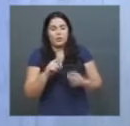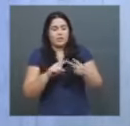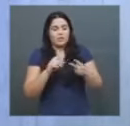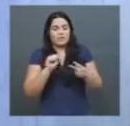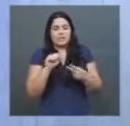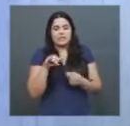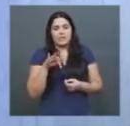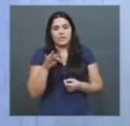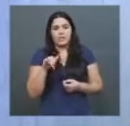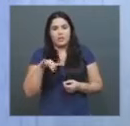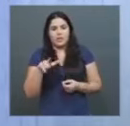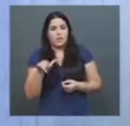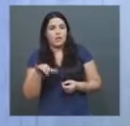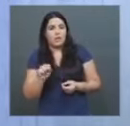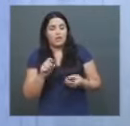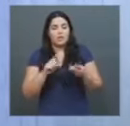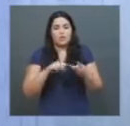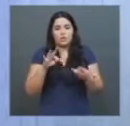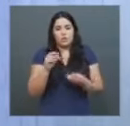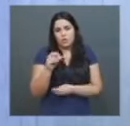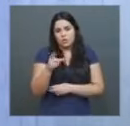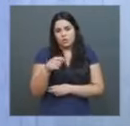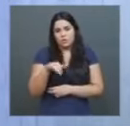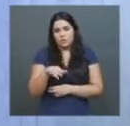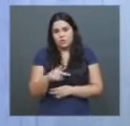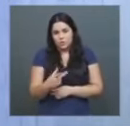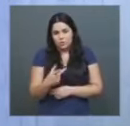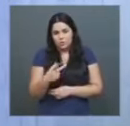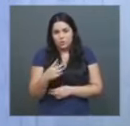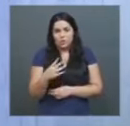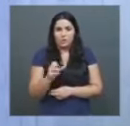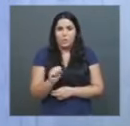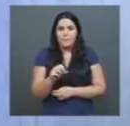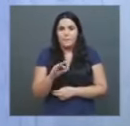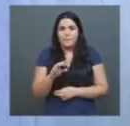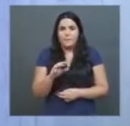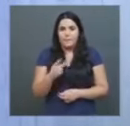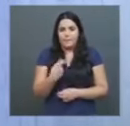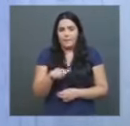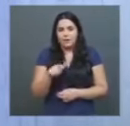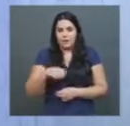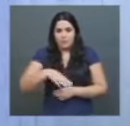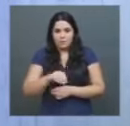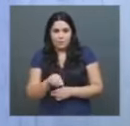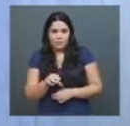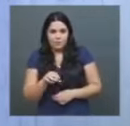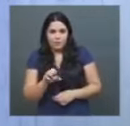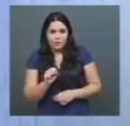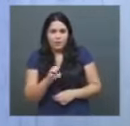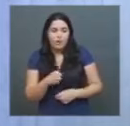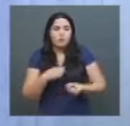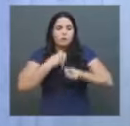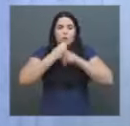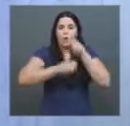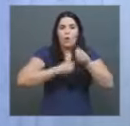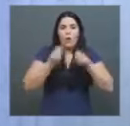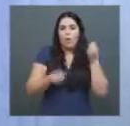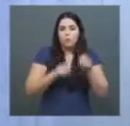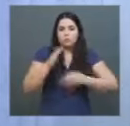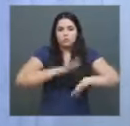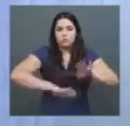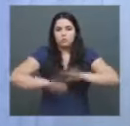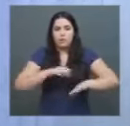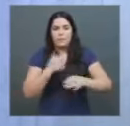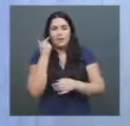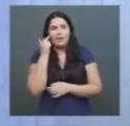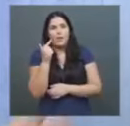a zika, né? E o que são os cuidados especiais esses recém-nascidos, né? A gente pensou em capacitar os agentes comunitários